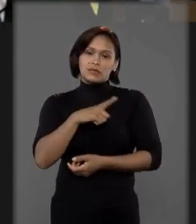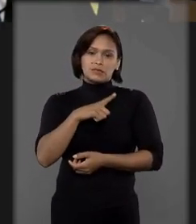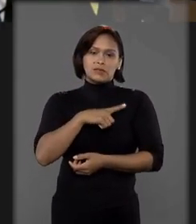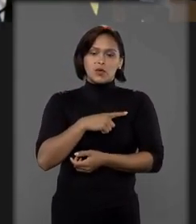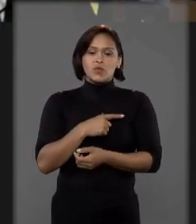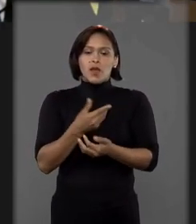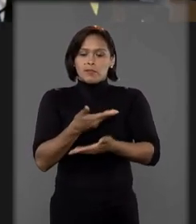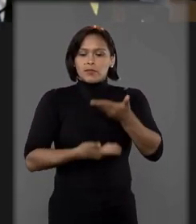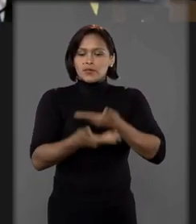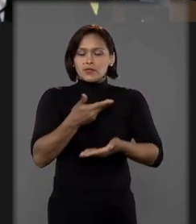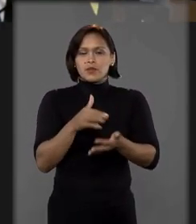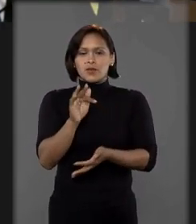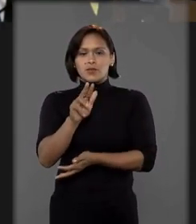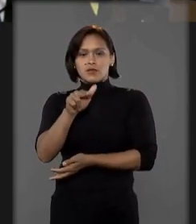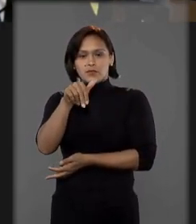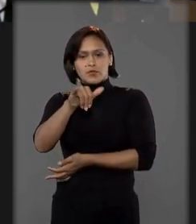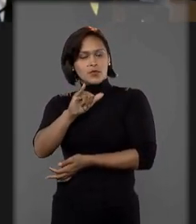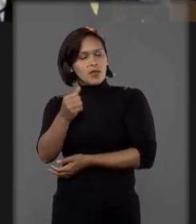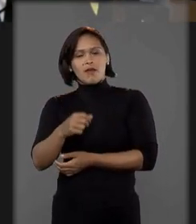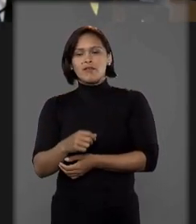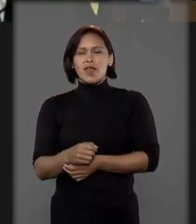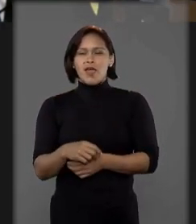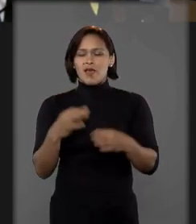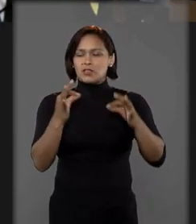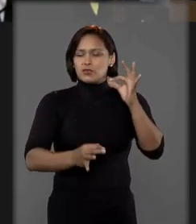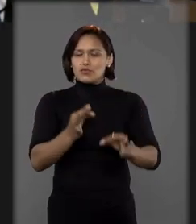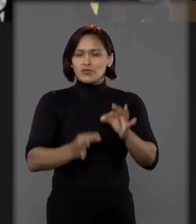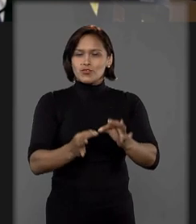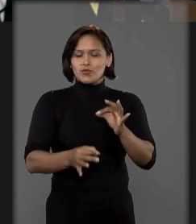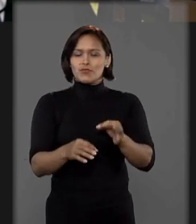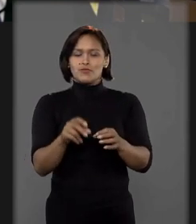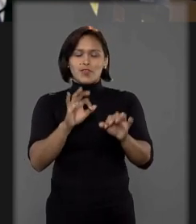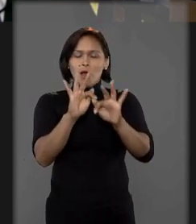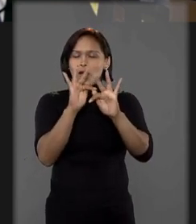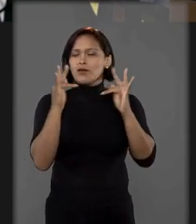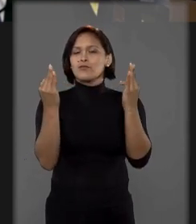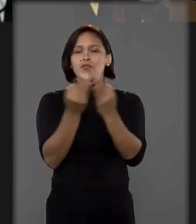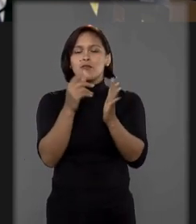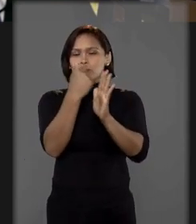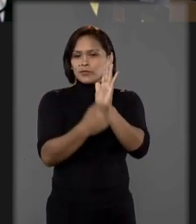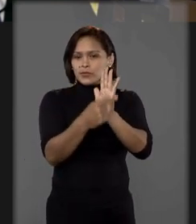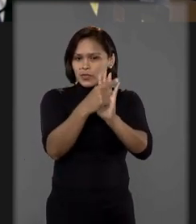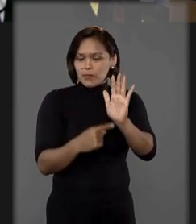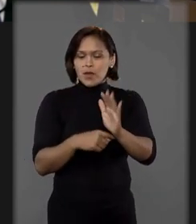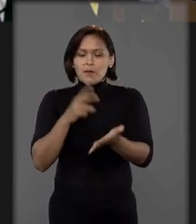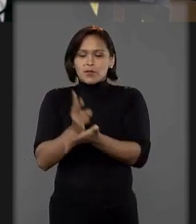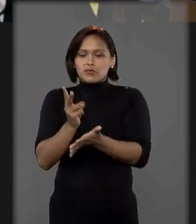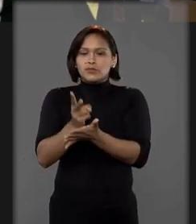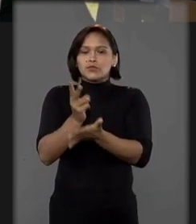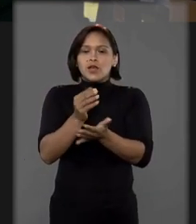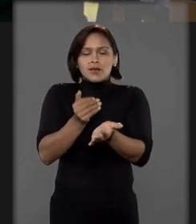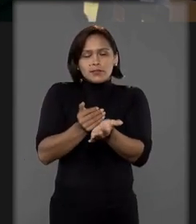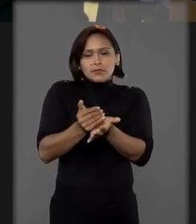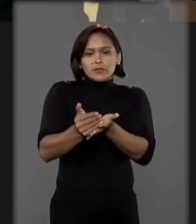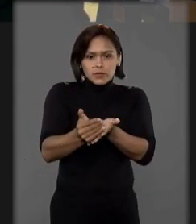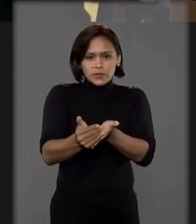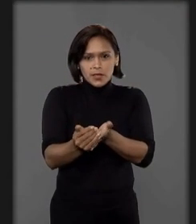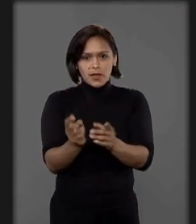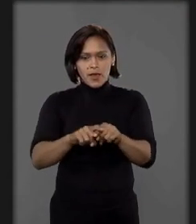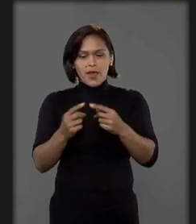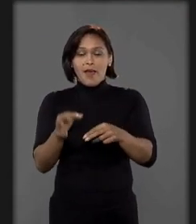não ter havido ainda participação da FUNAI, não se justificaria anular integralmente o processo para que ela pudesse intervir desde o